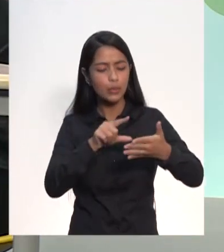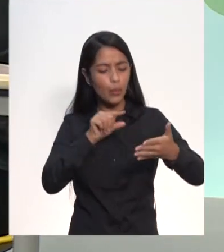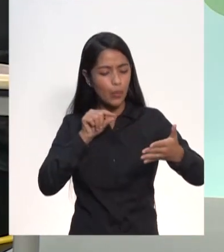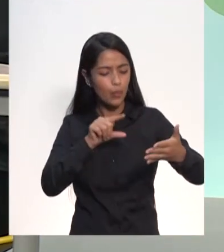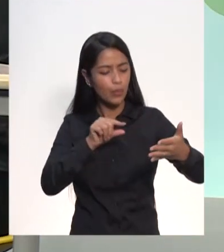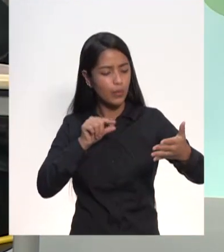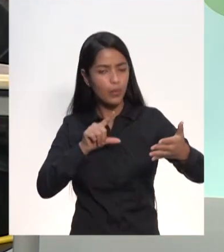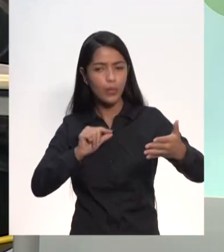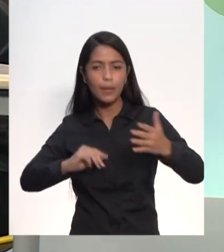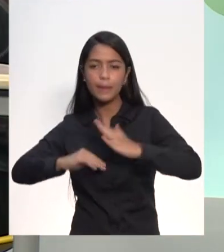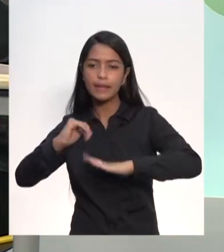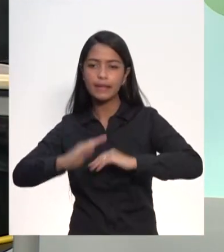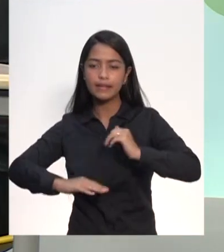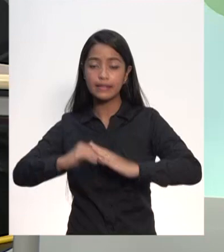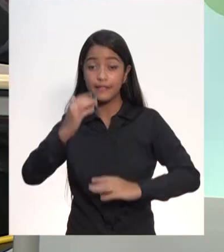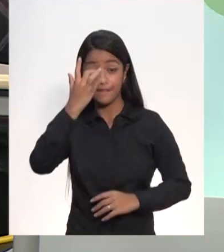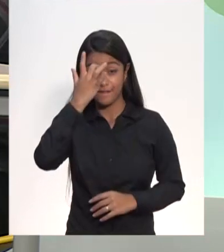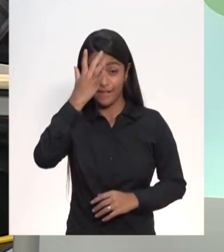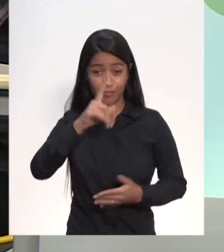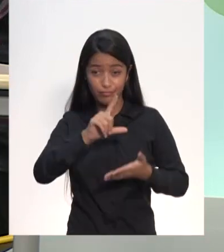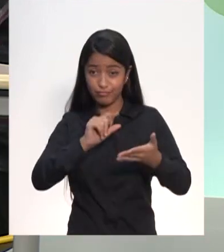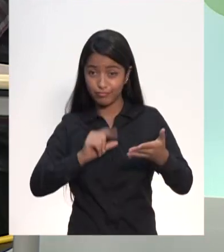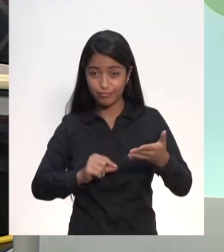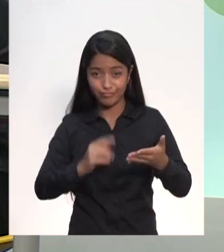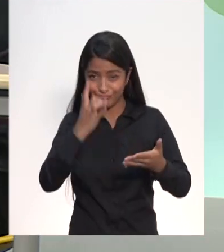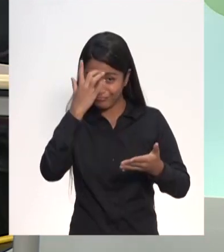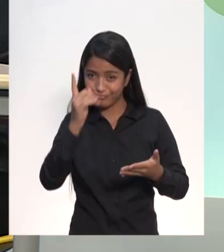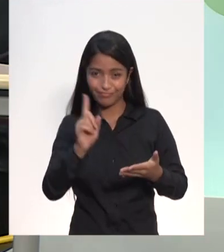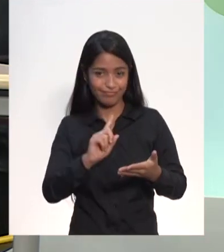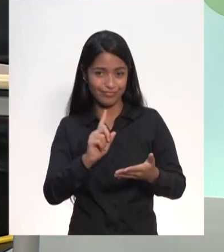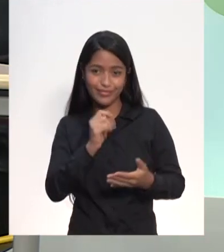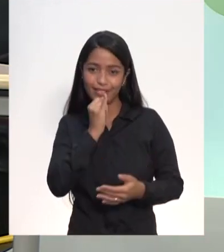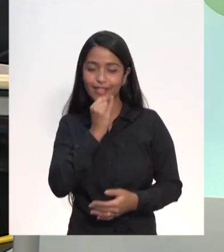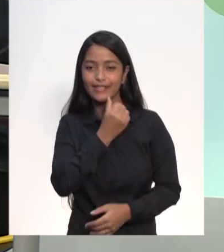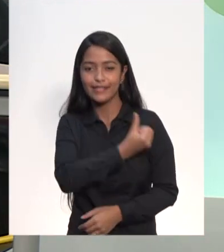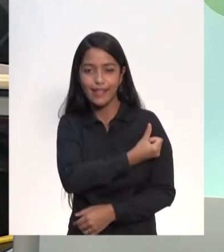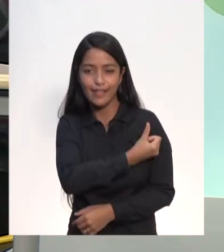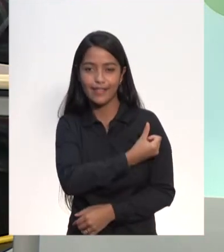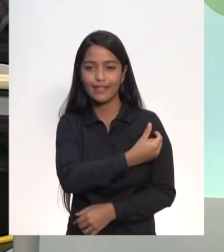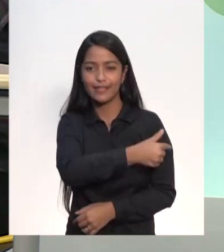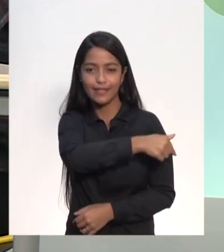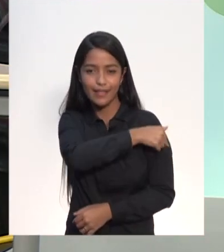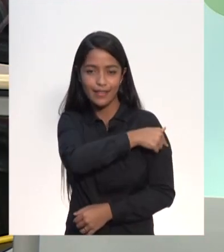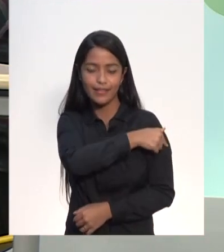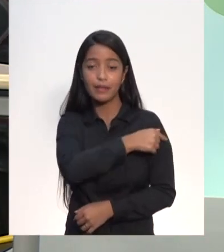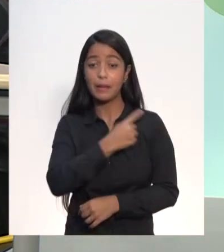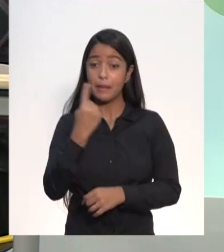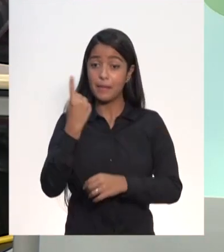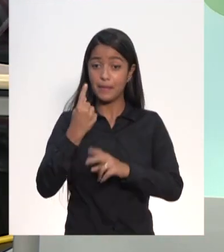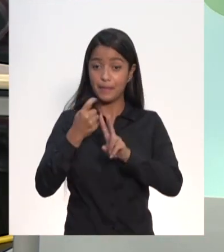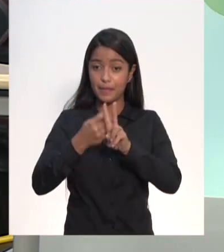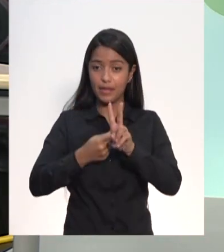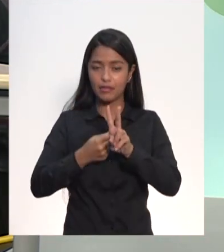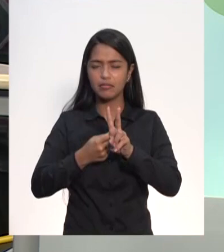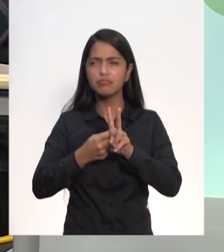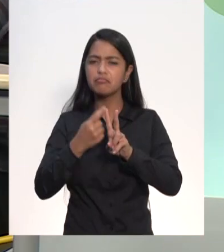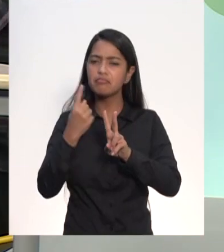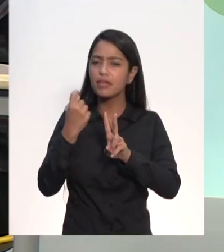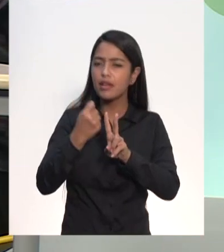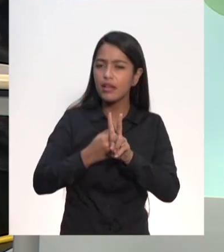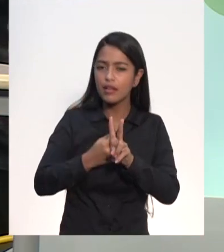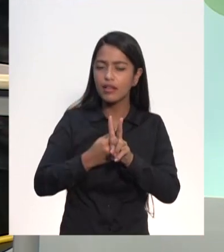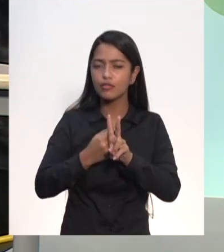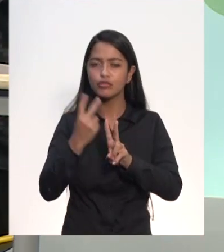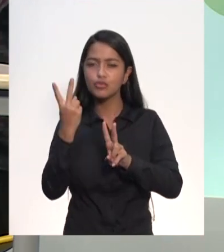fácil, mas, por exemplo, sexto ano e sétimo ano, sexto ano, no primeiro bimestre, não lembro se é primeiro ou segundo, chega a ter